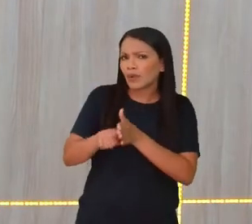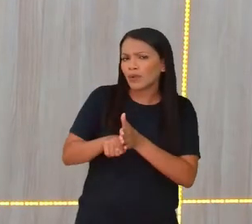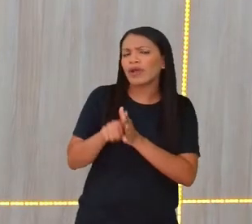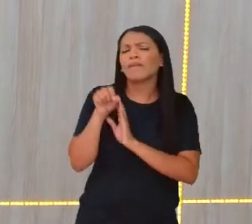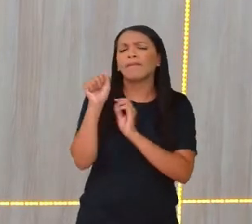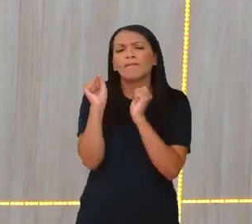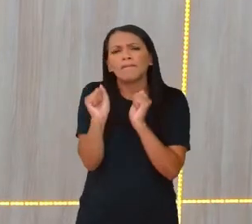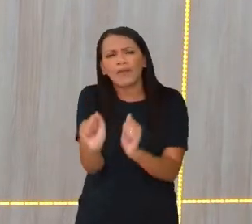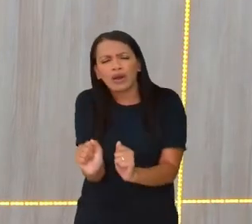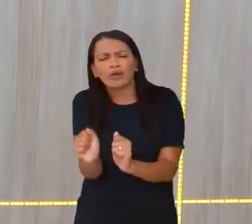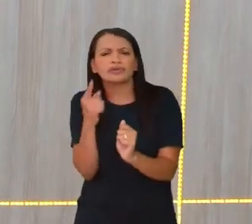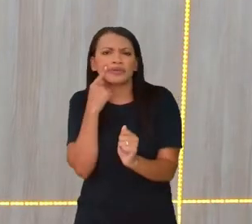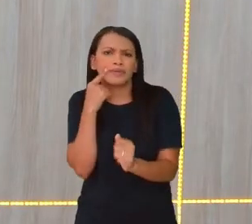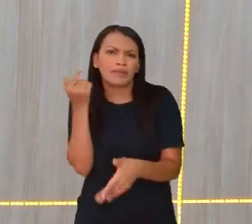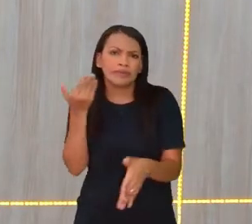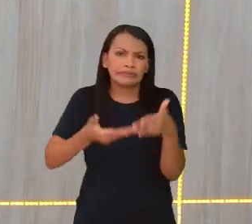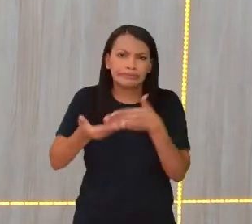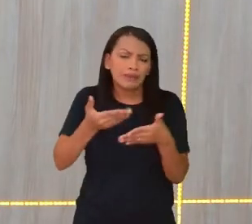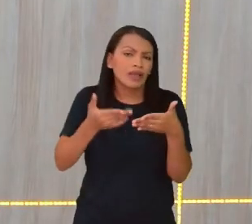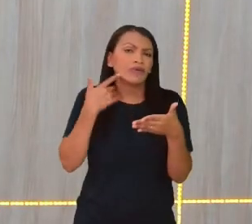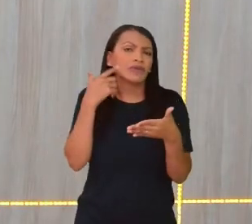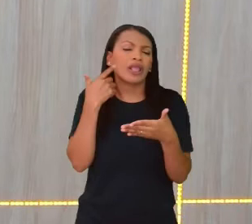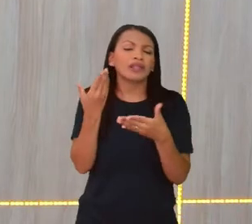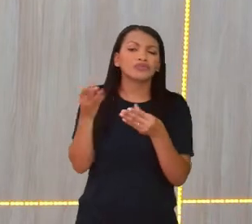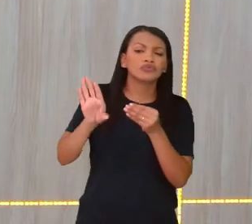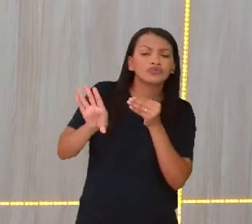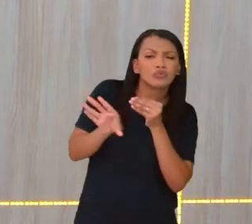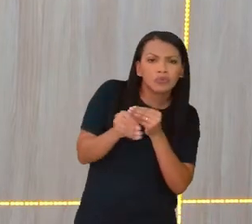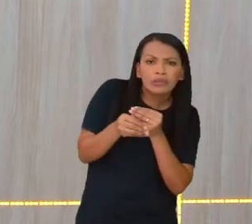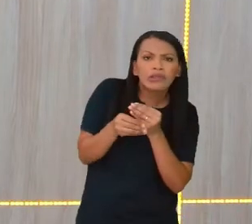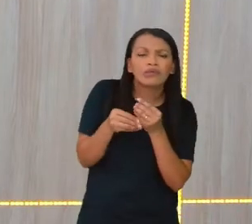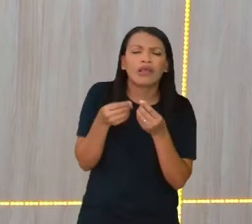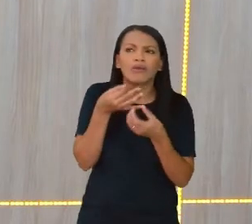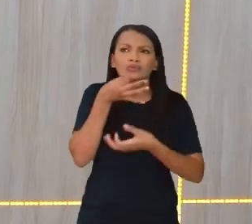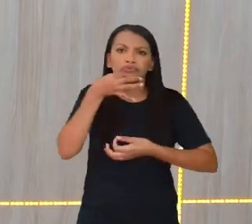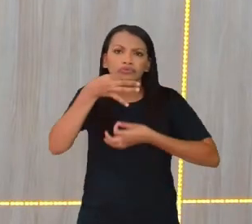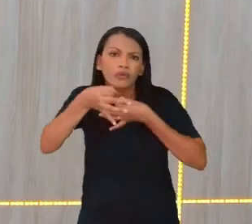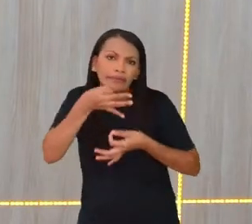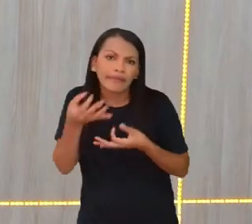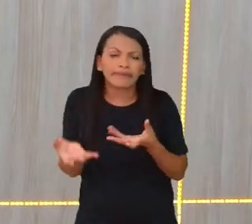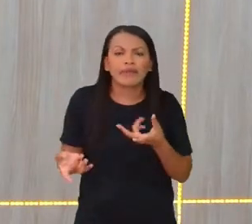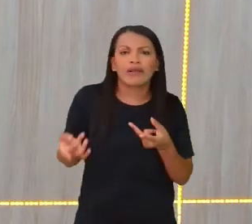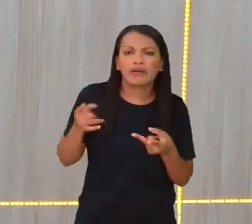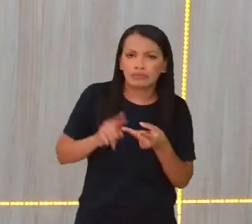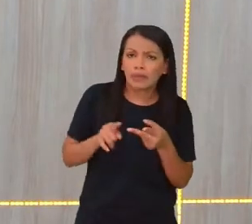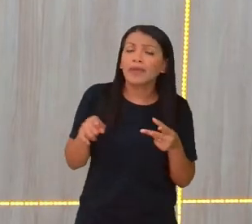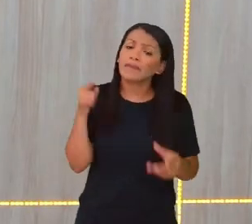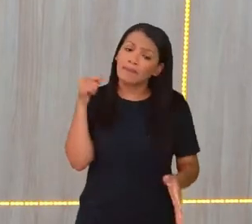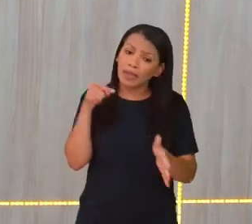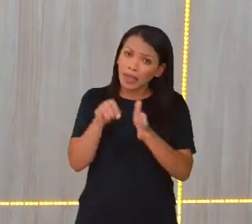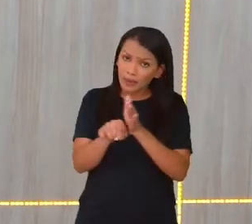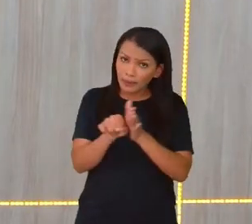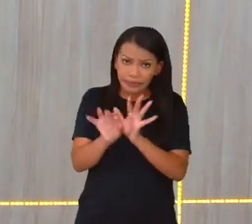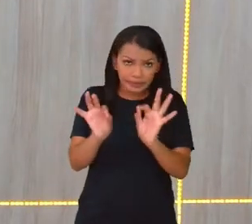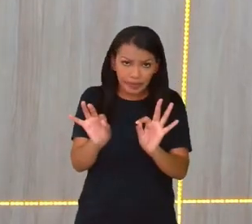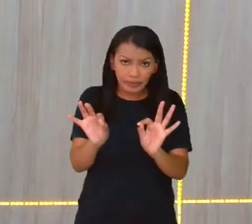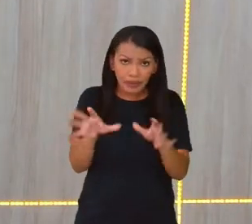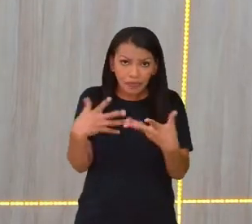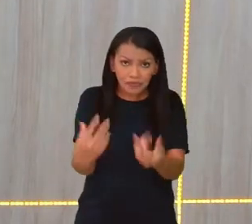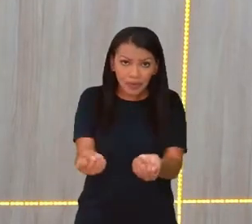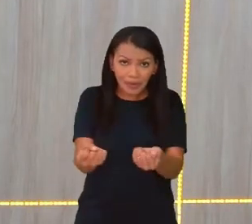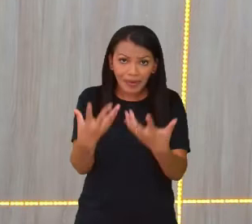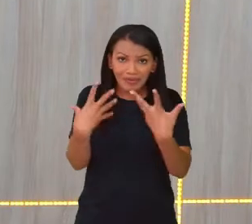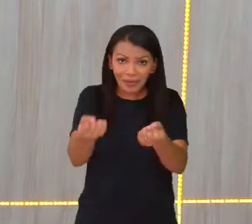alguma sugestão. Então, vocês vão falando e a gente vai acompanhando para ir fazendo essa interação também. Então, vamos